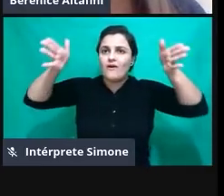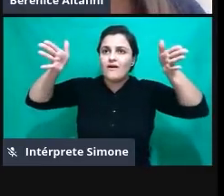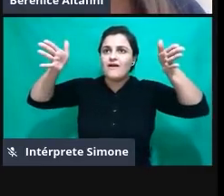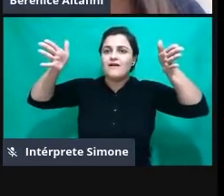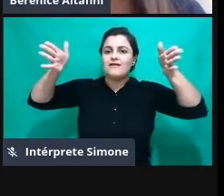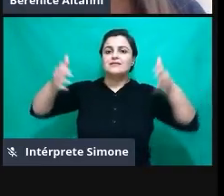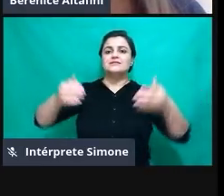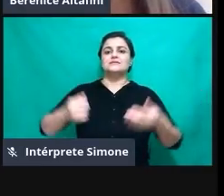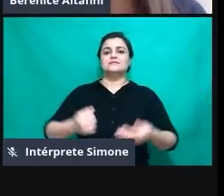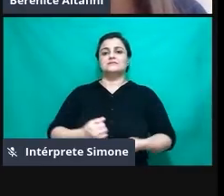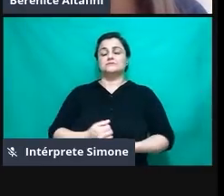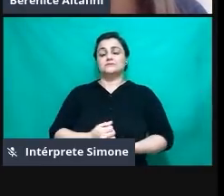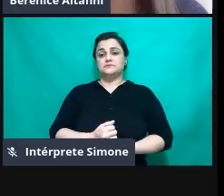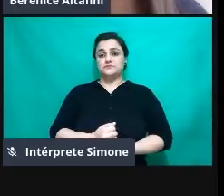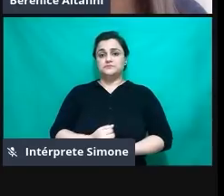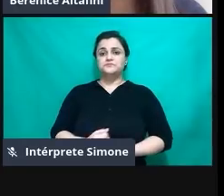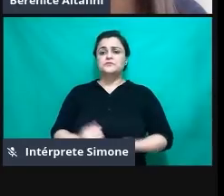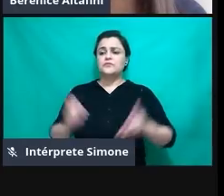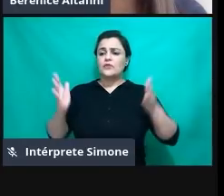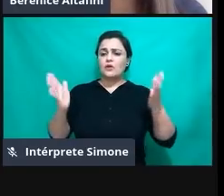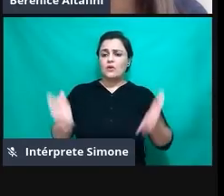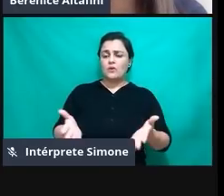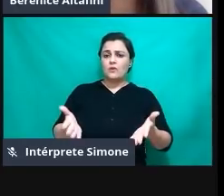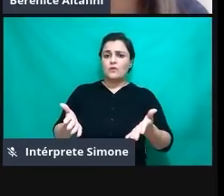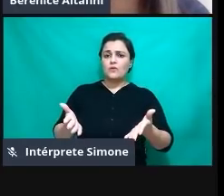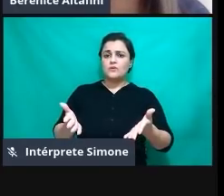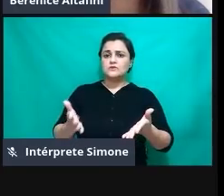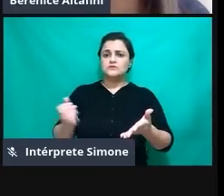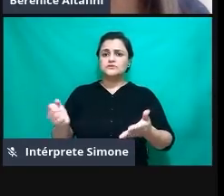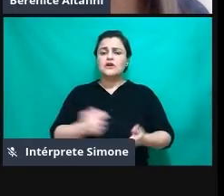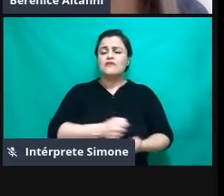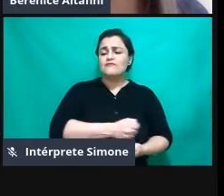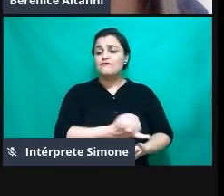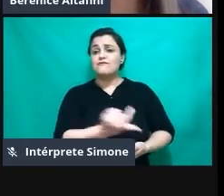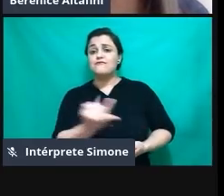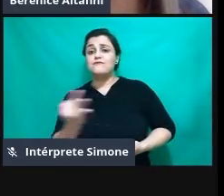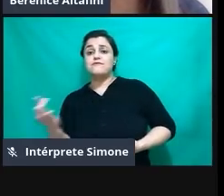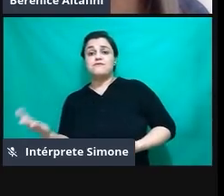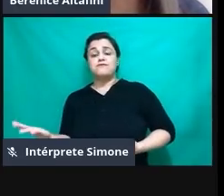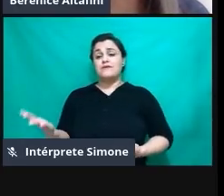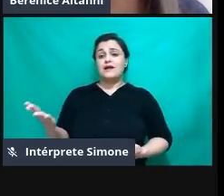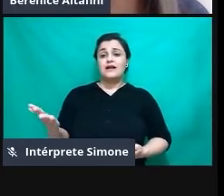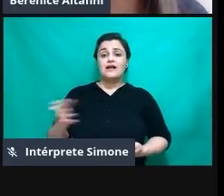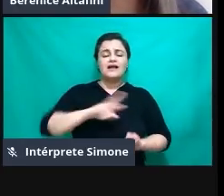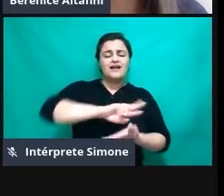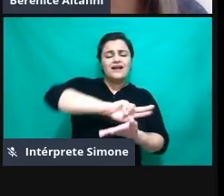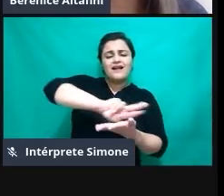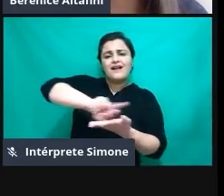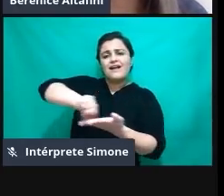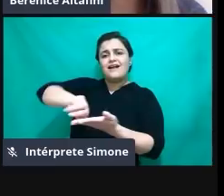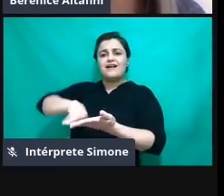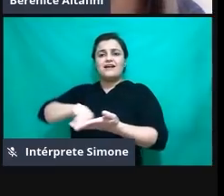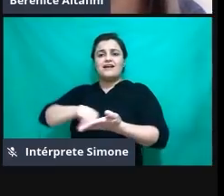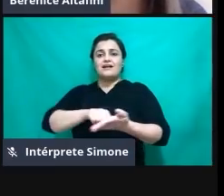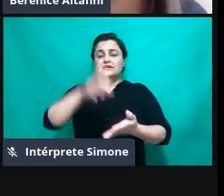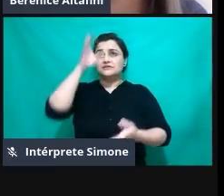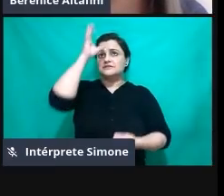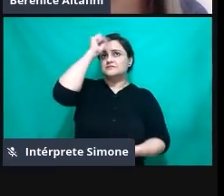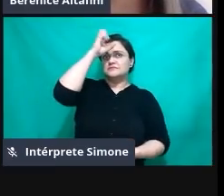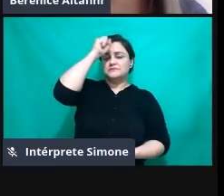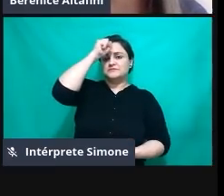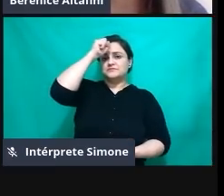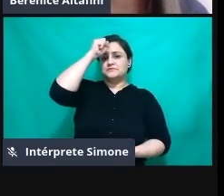intencionais. Hoje, há inúmeros caminhos de aprendizagens, pessoais e grupais, que concorrem e